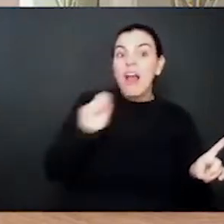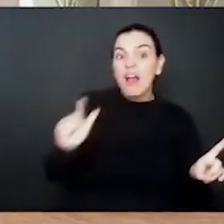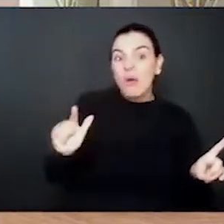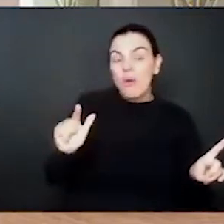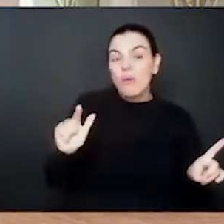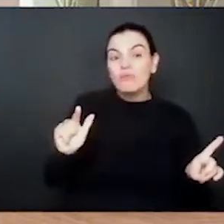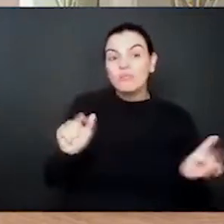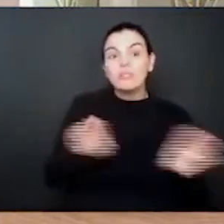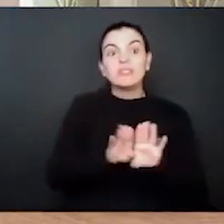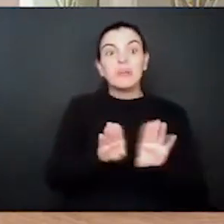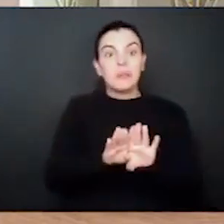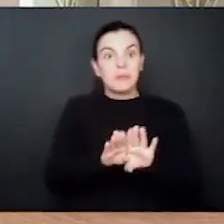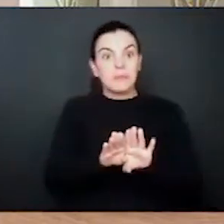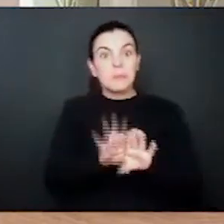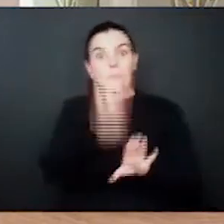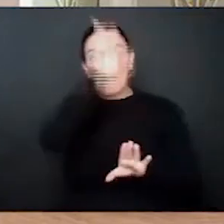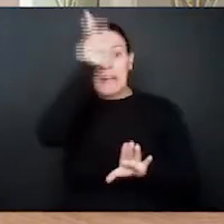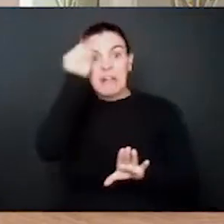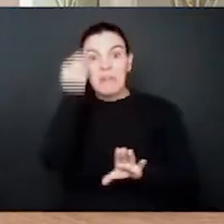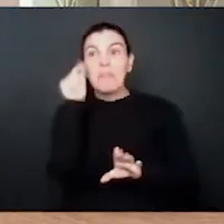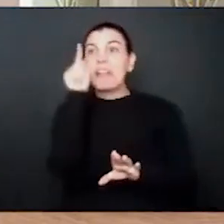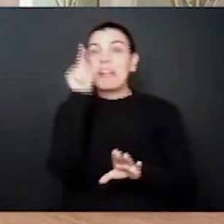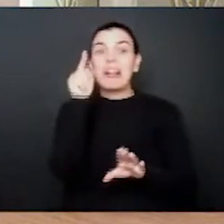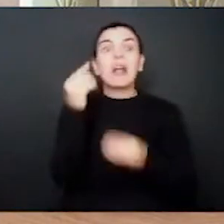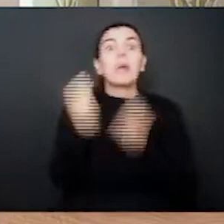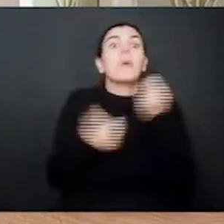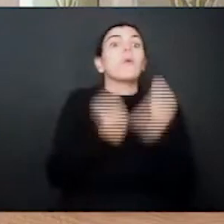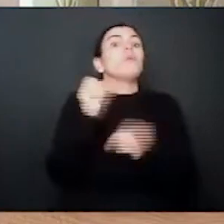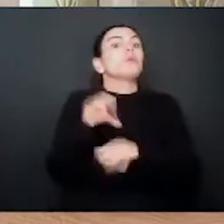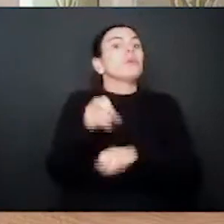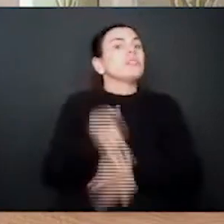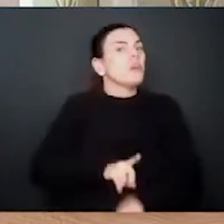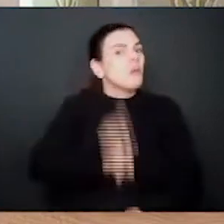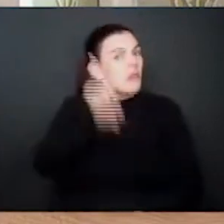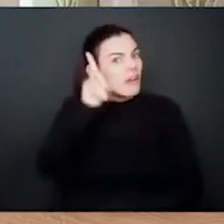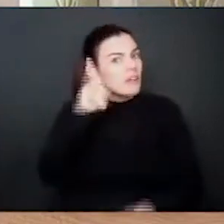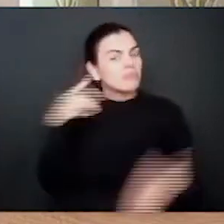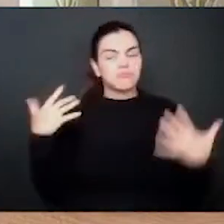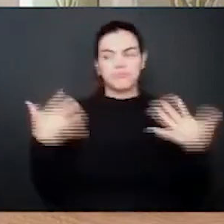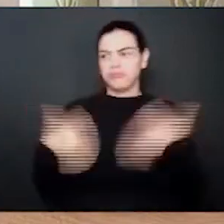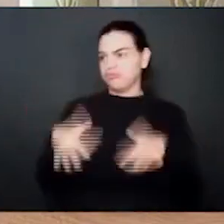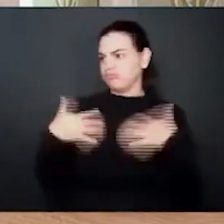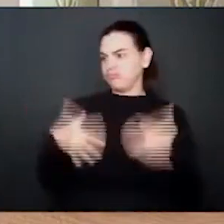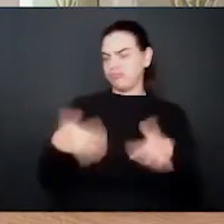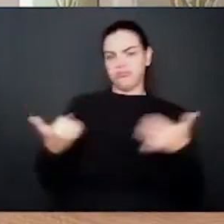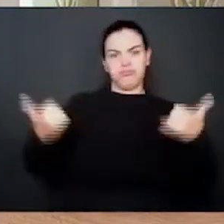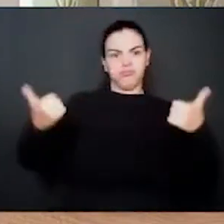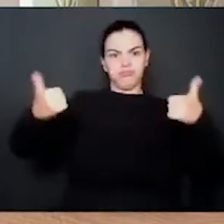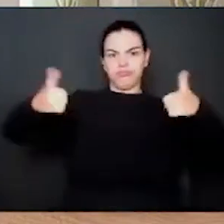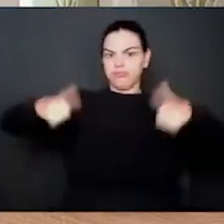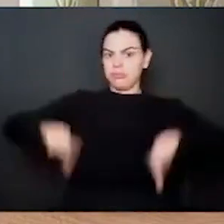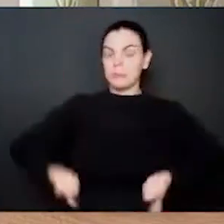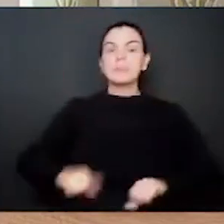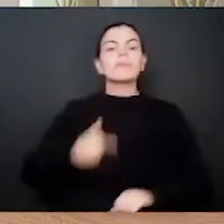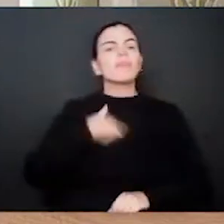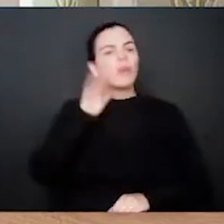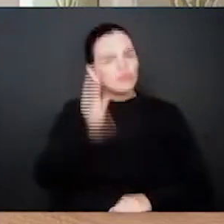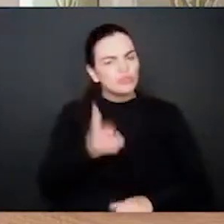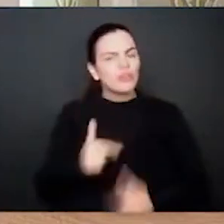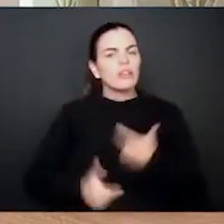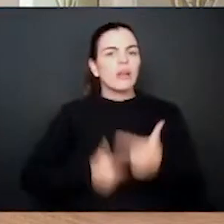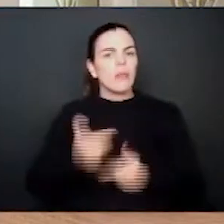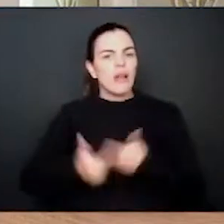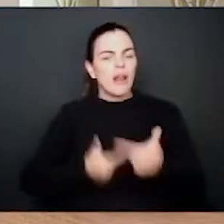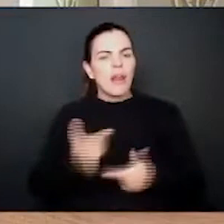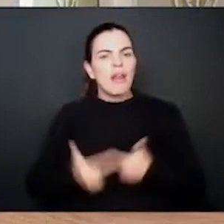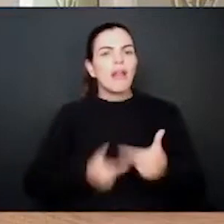a mudança que nós teríamos que fazer? Eu já trabalhei no Congresso Nacional, já trabalhei na Câmara dos Deputados, e